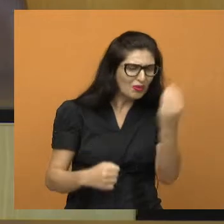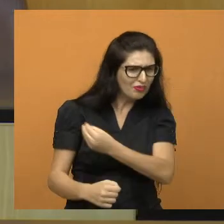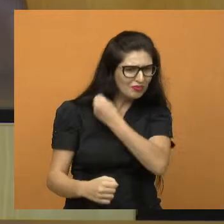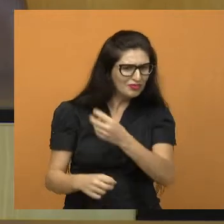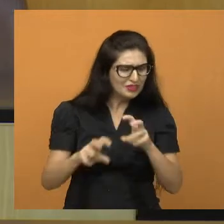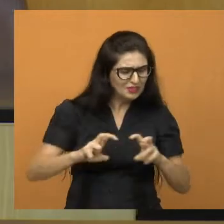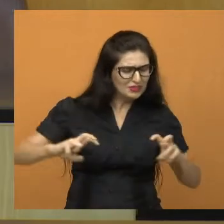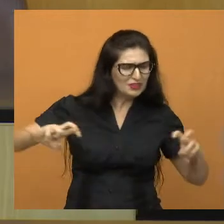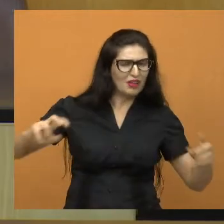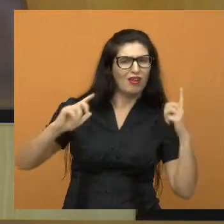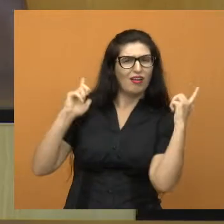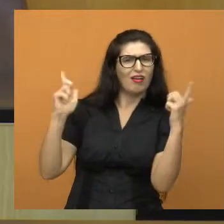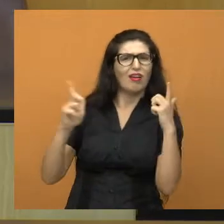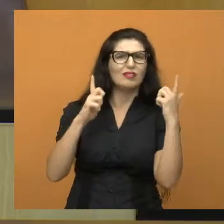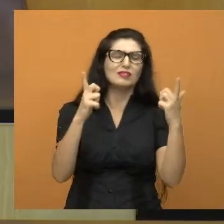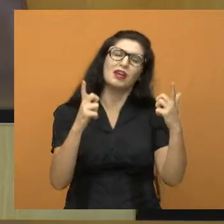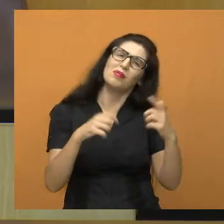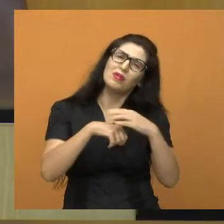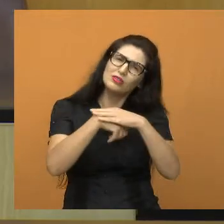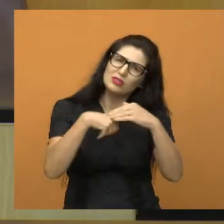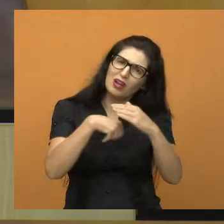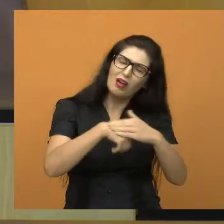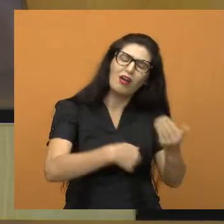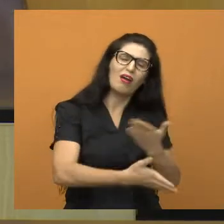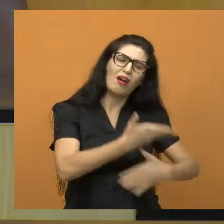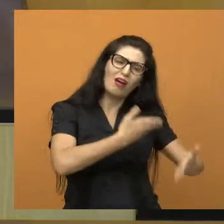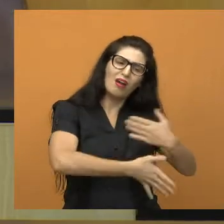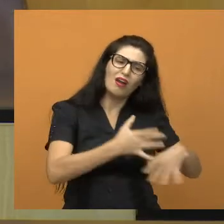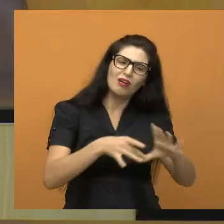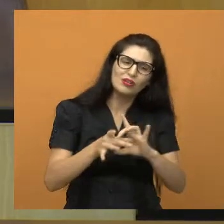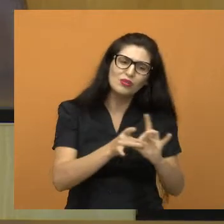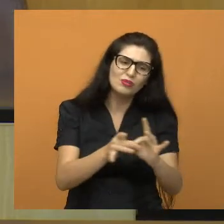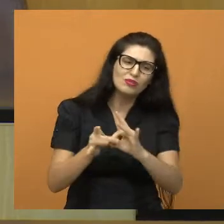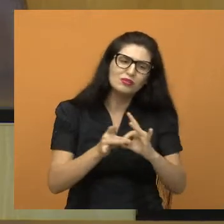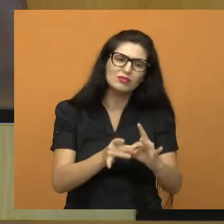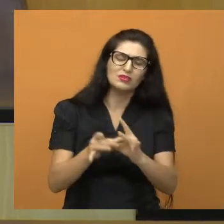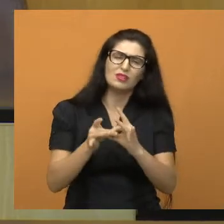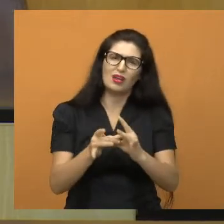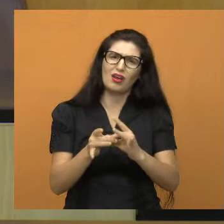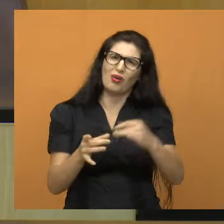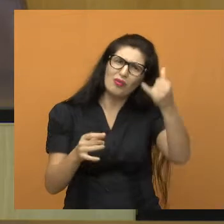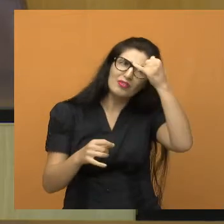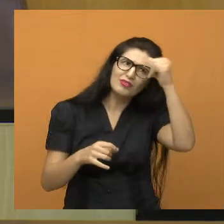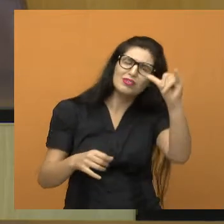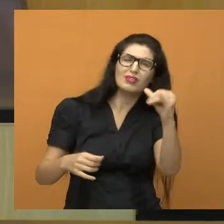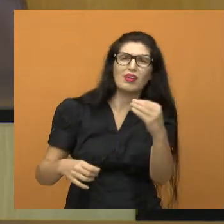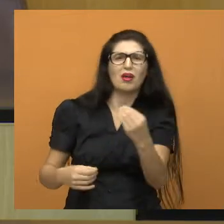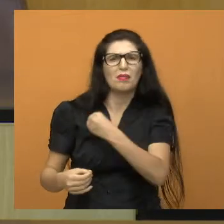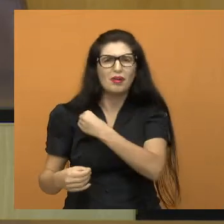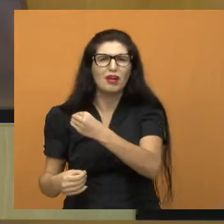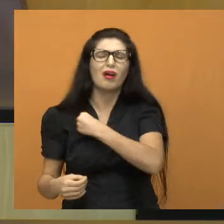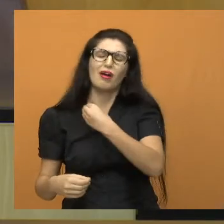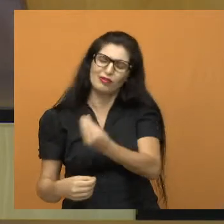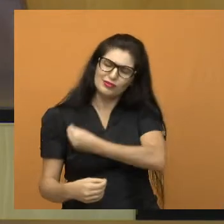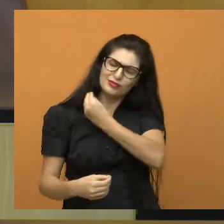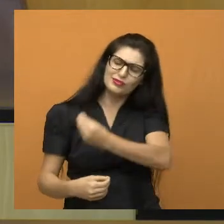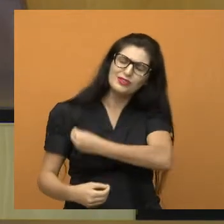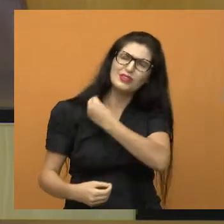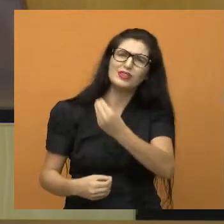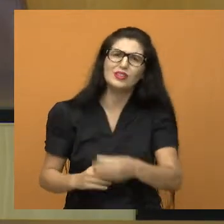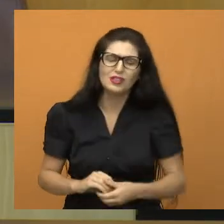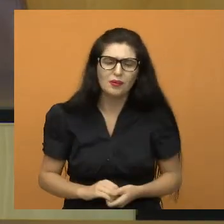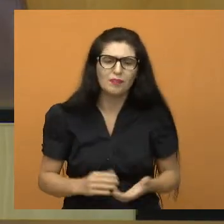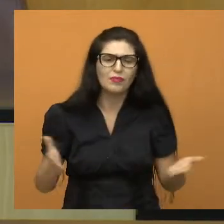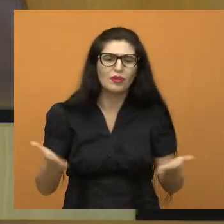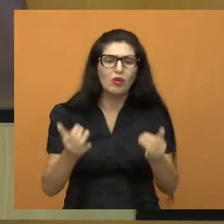sobre o tema da campanha de fraternidade, eu quero tornar público uma ação